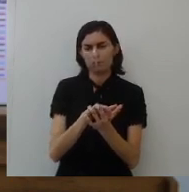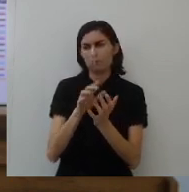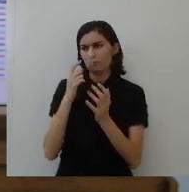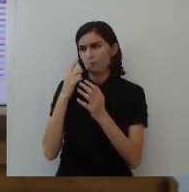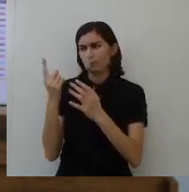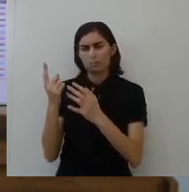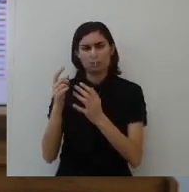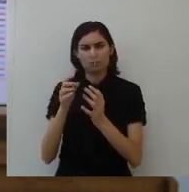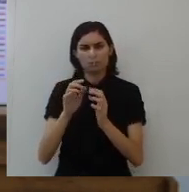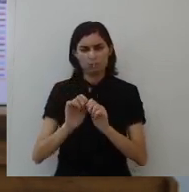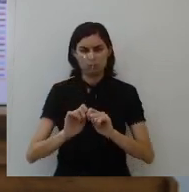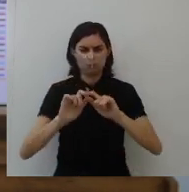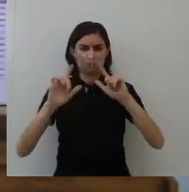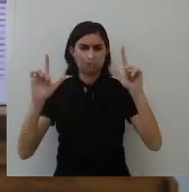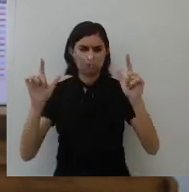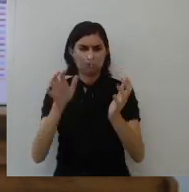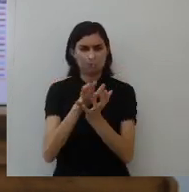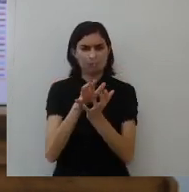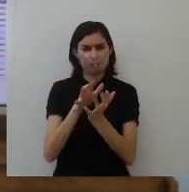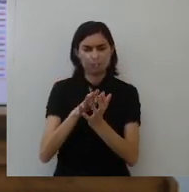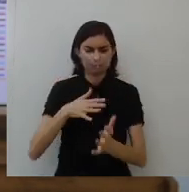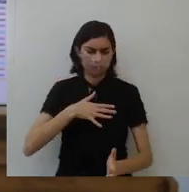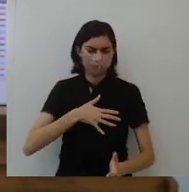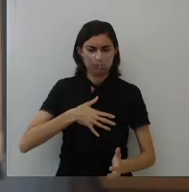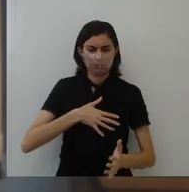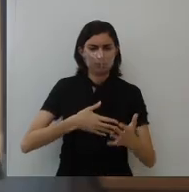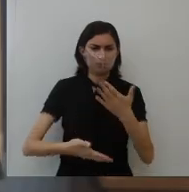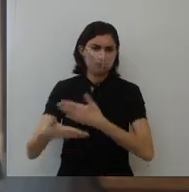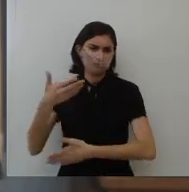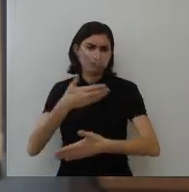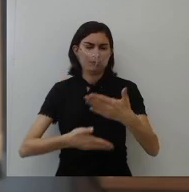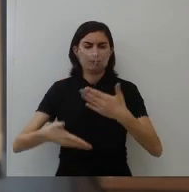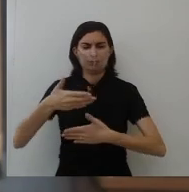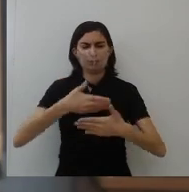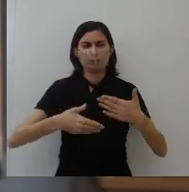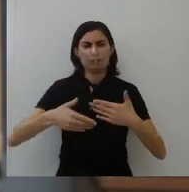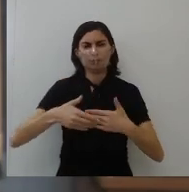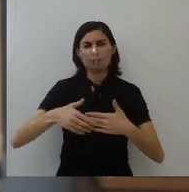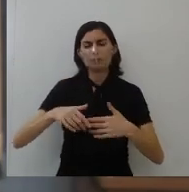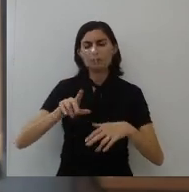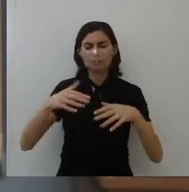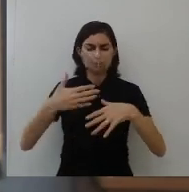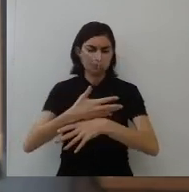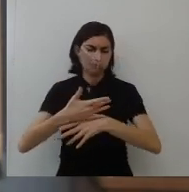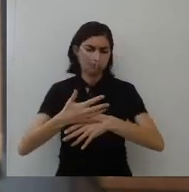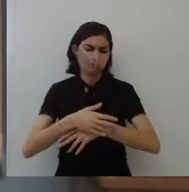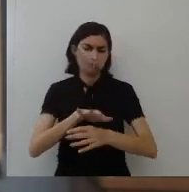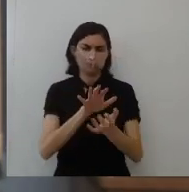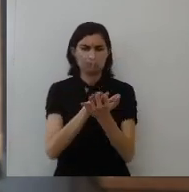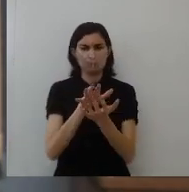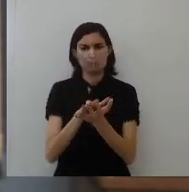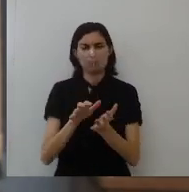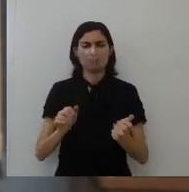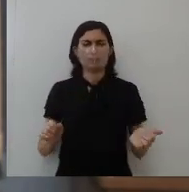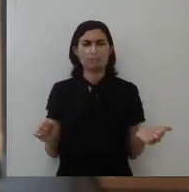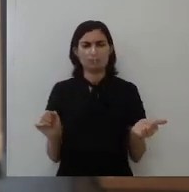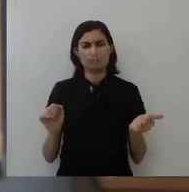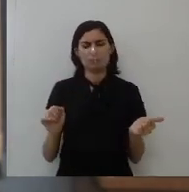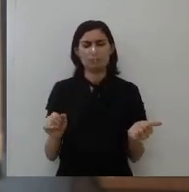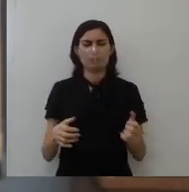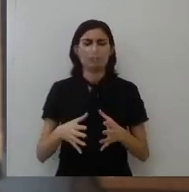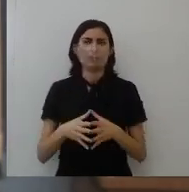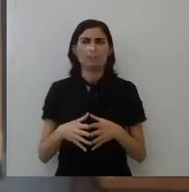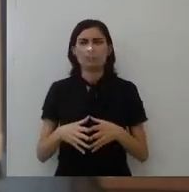quadro, para a gente tentar. Eu gosto muito de interagir aqui. Então você tem uma cidade, sei lá, Recife.